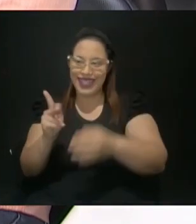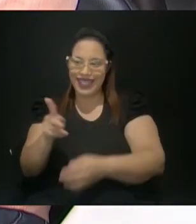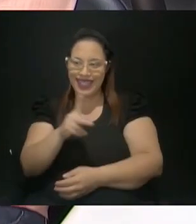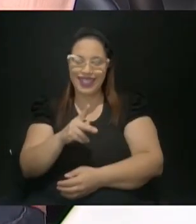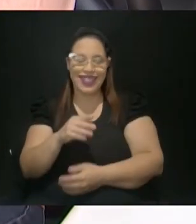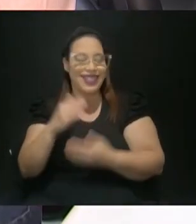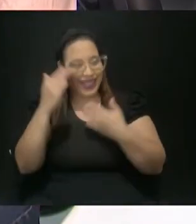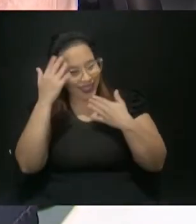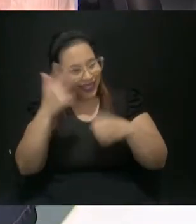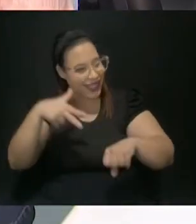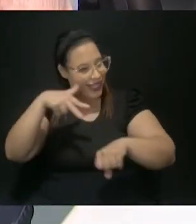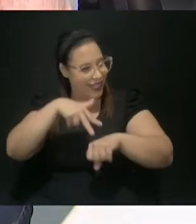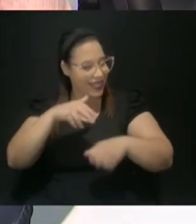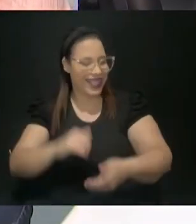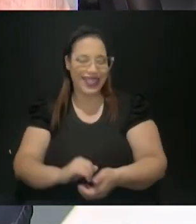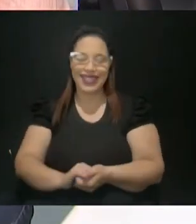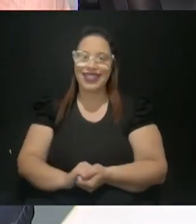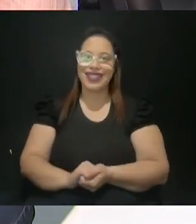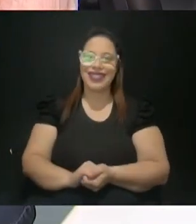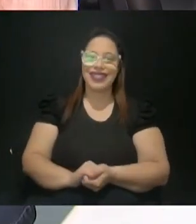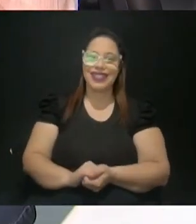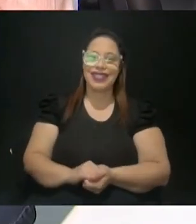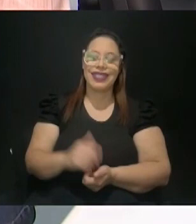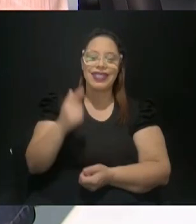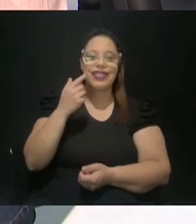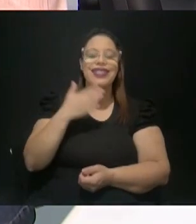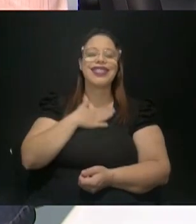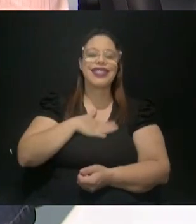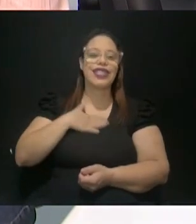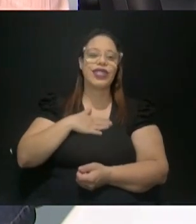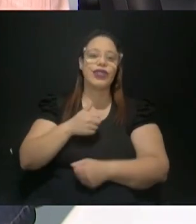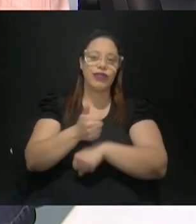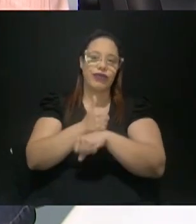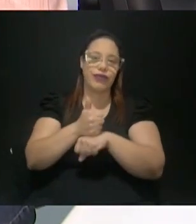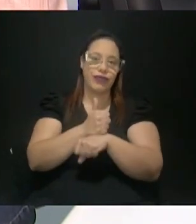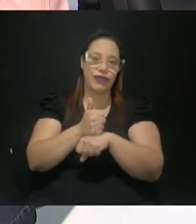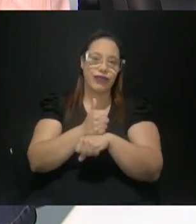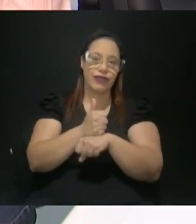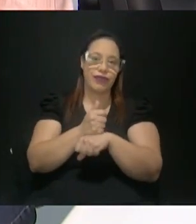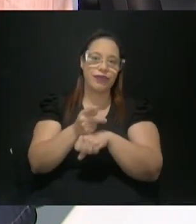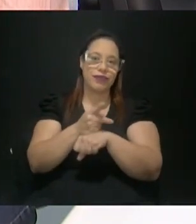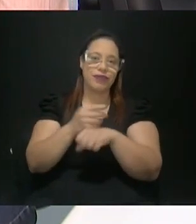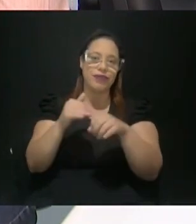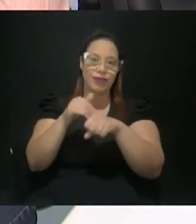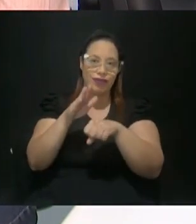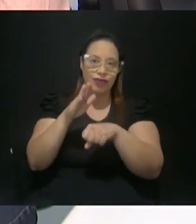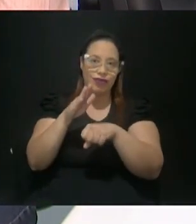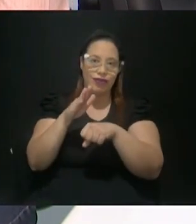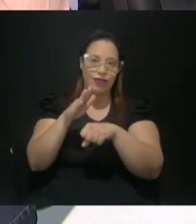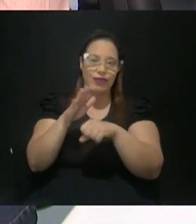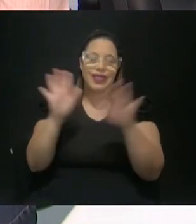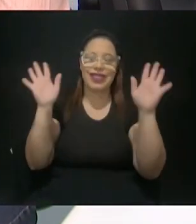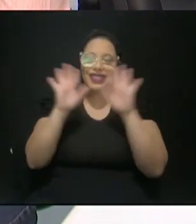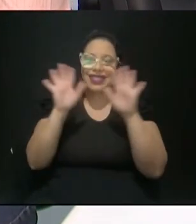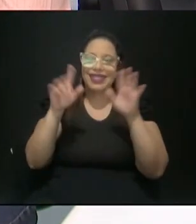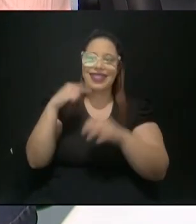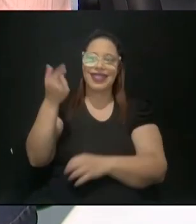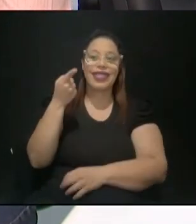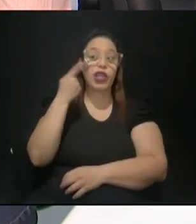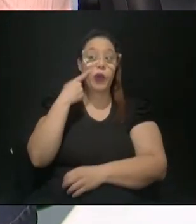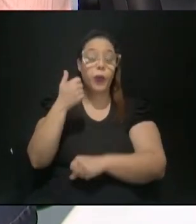disposição. Gostou da profissão? Procure mais saber e até o próximo Se Liga na